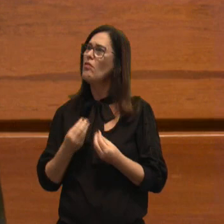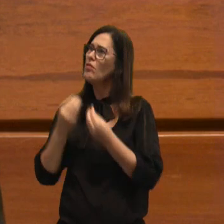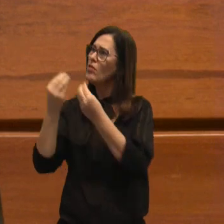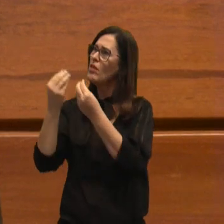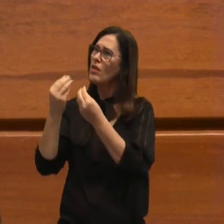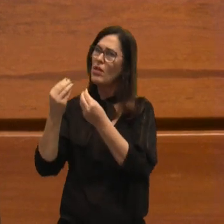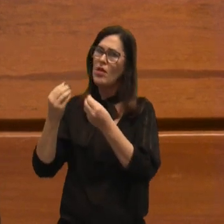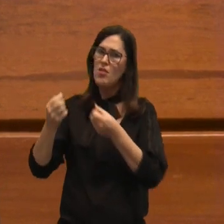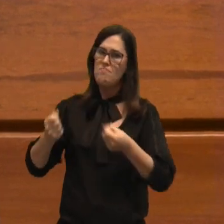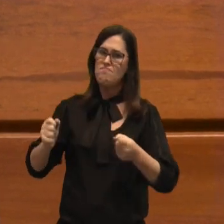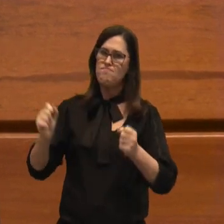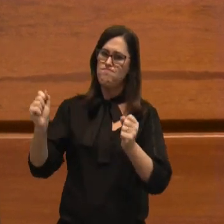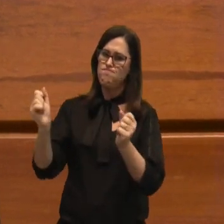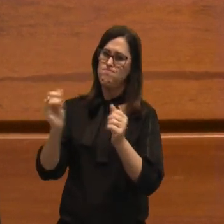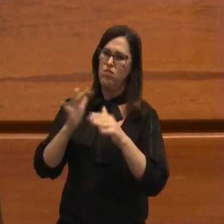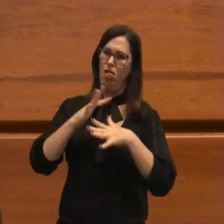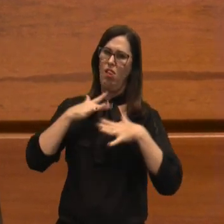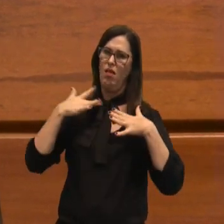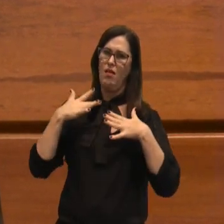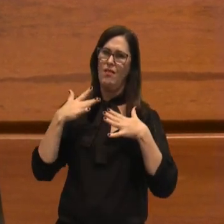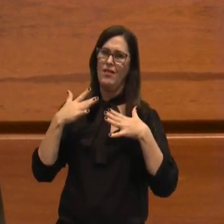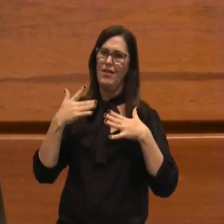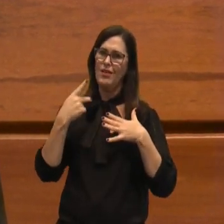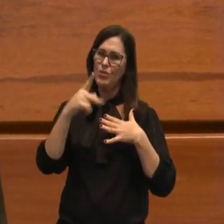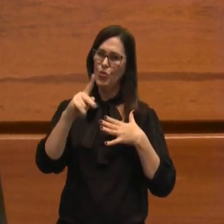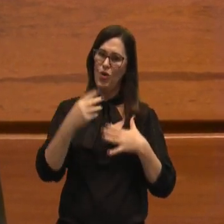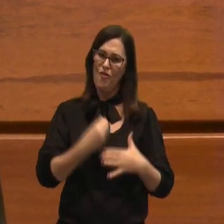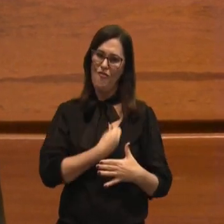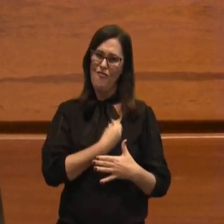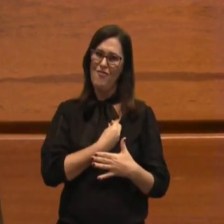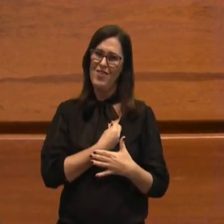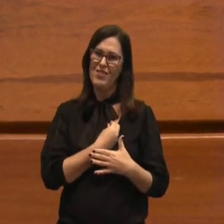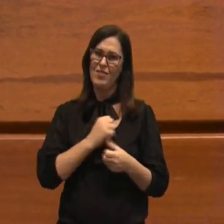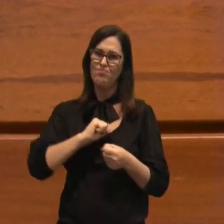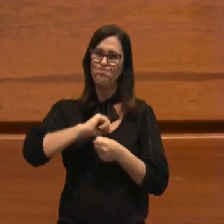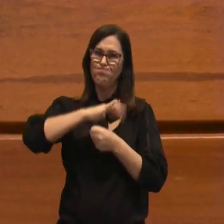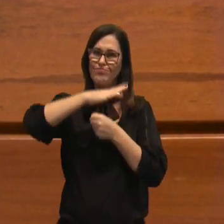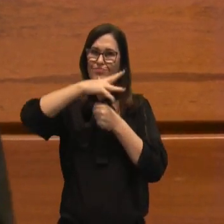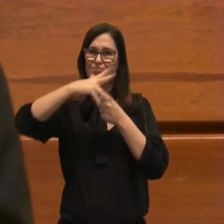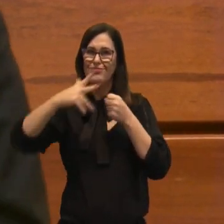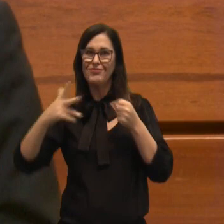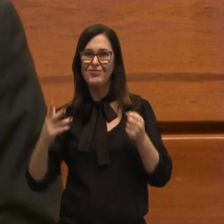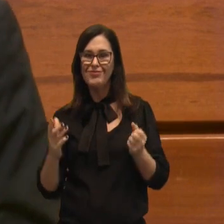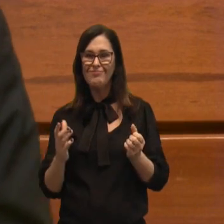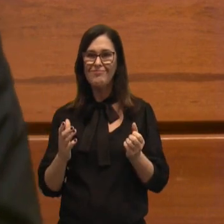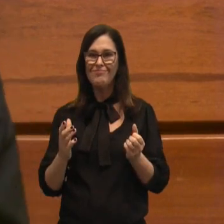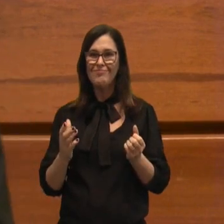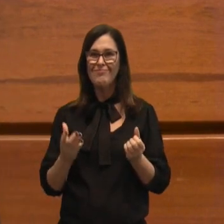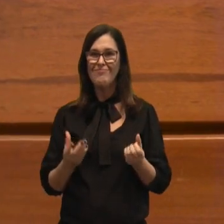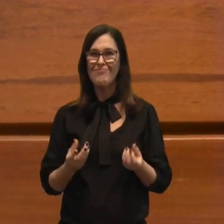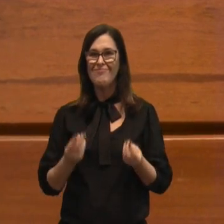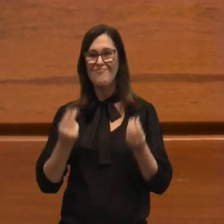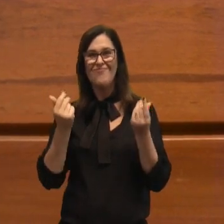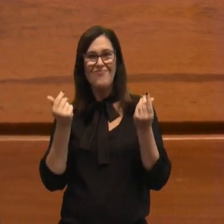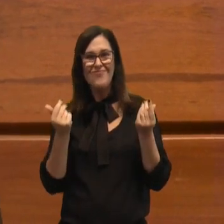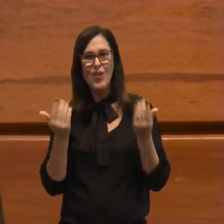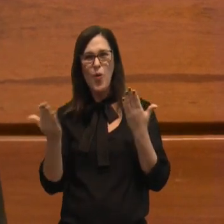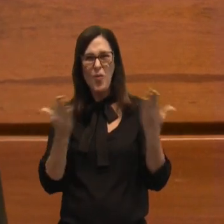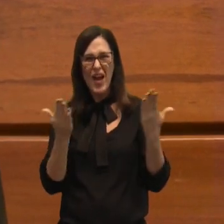de fartura os teus celeiros e transbordarão de mosto os teus